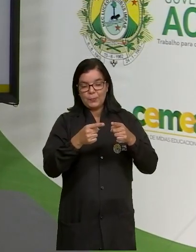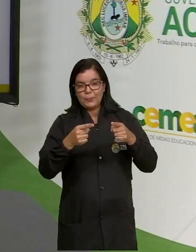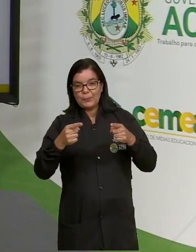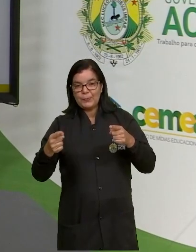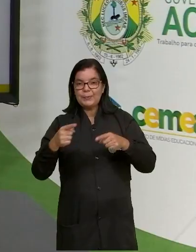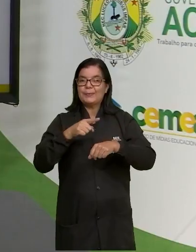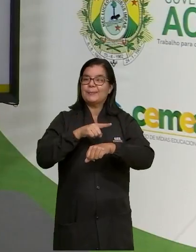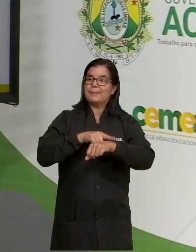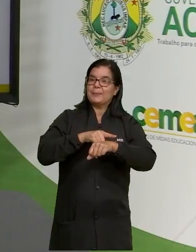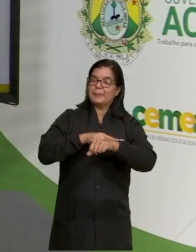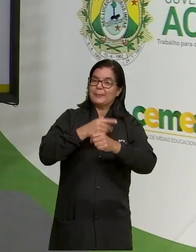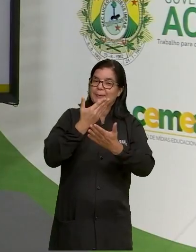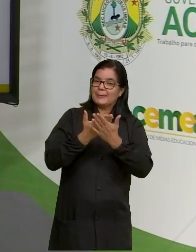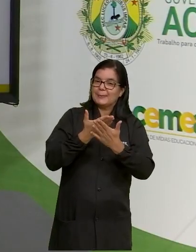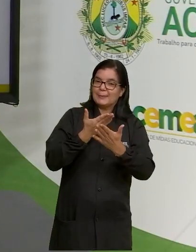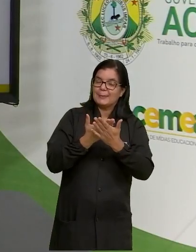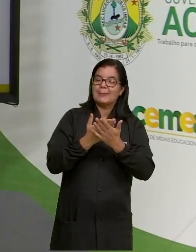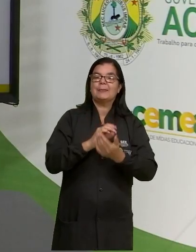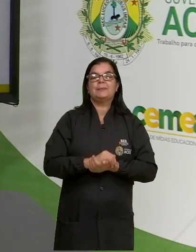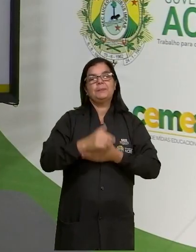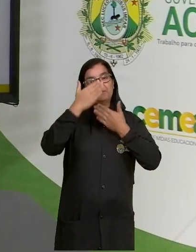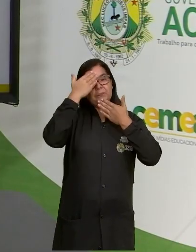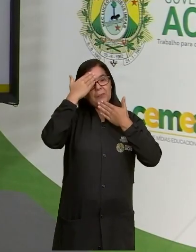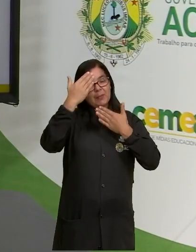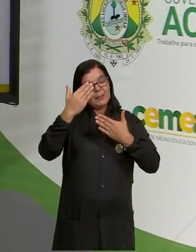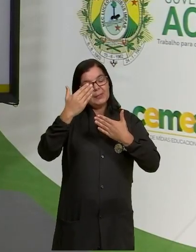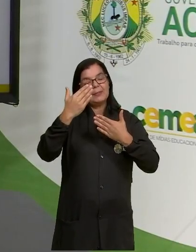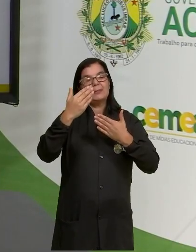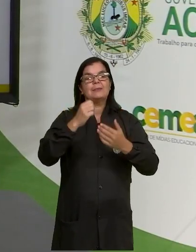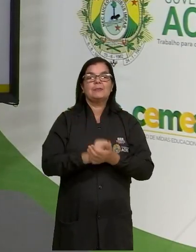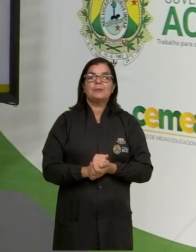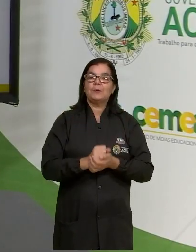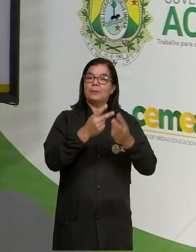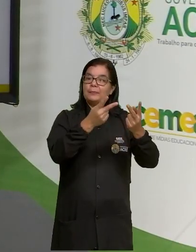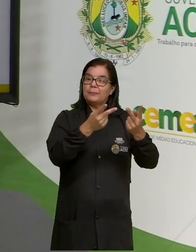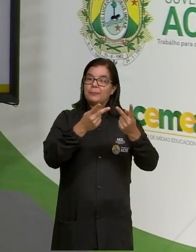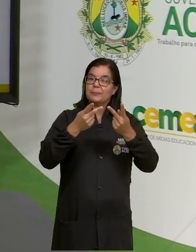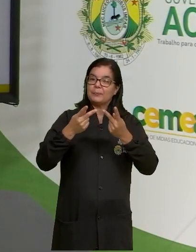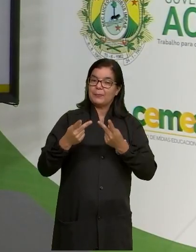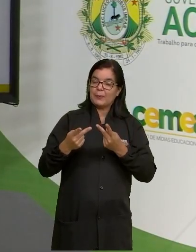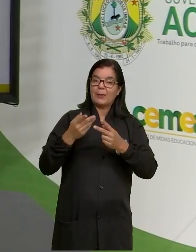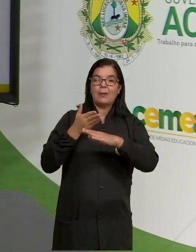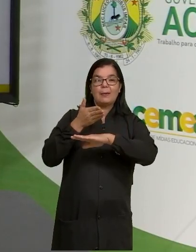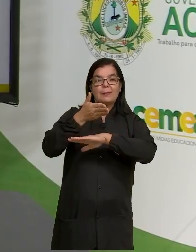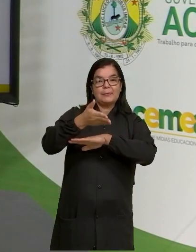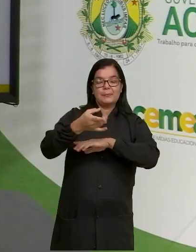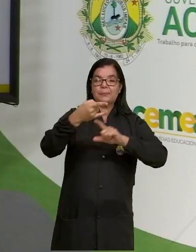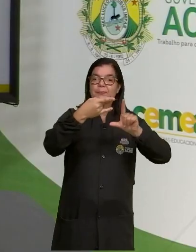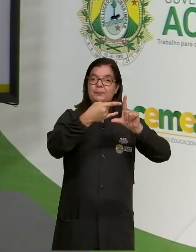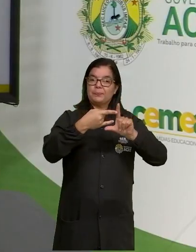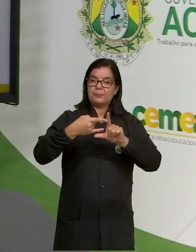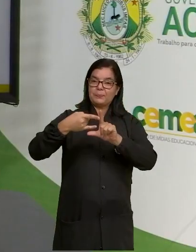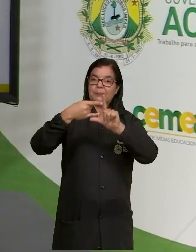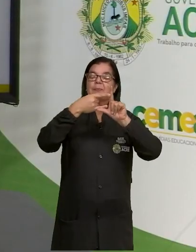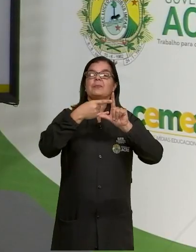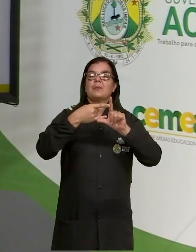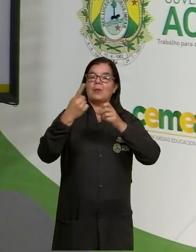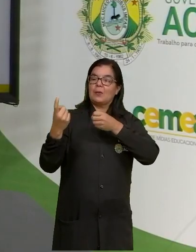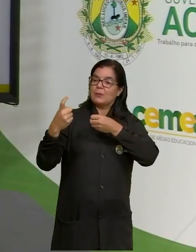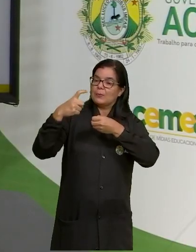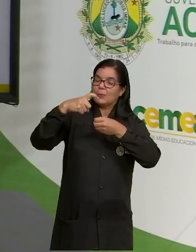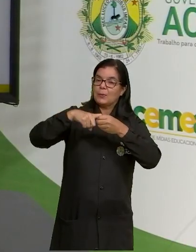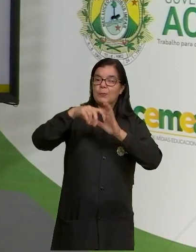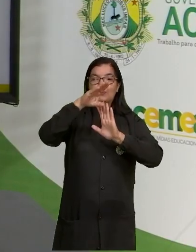o momento dessa aula. Agradeço de coração, convido-os a visitar a nossa plataforma para a retomada